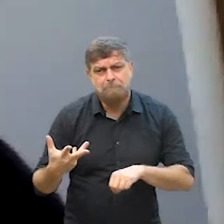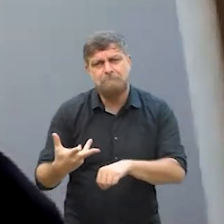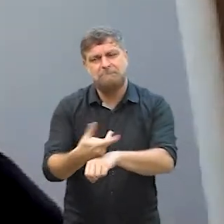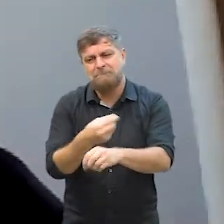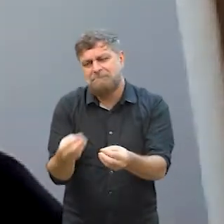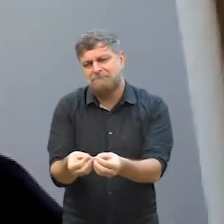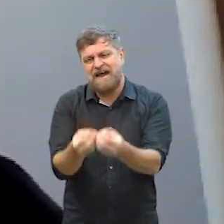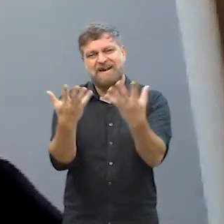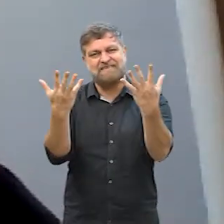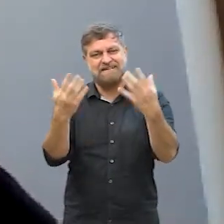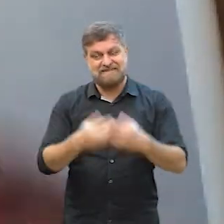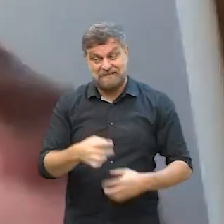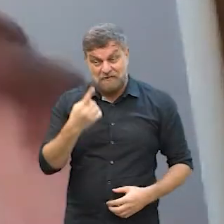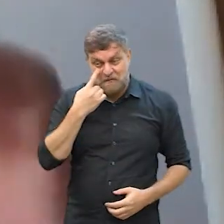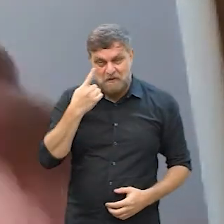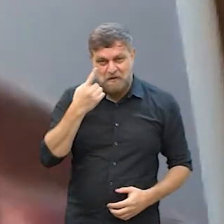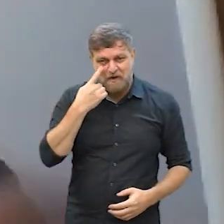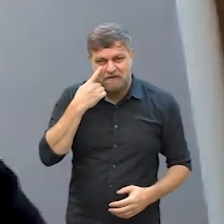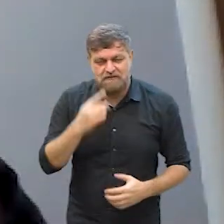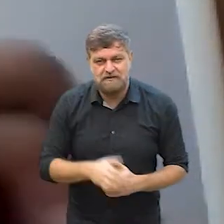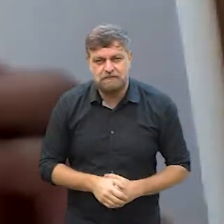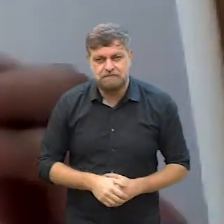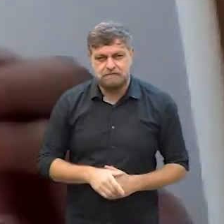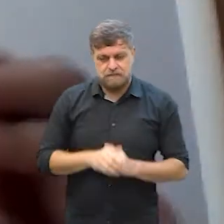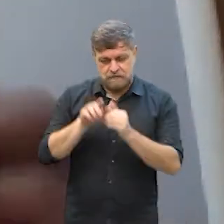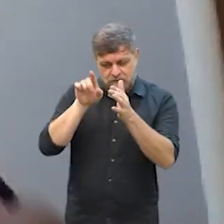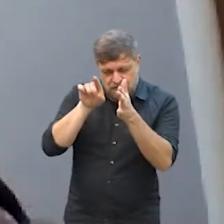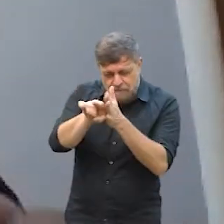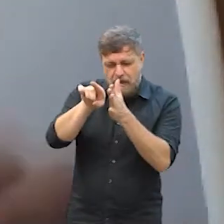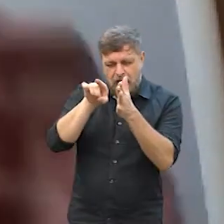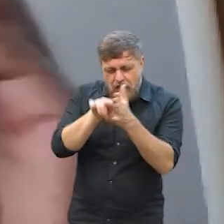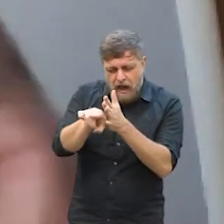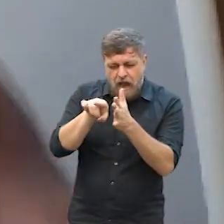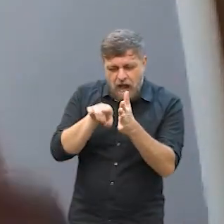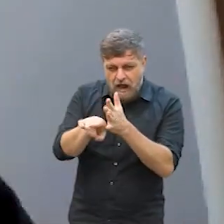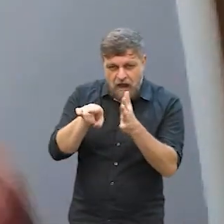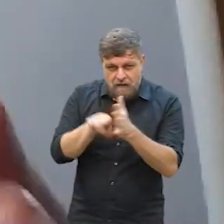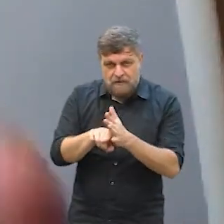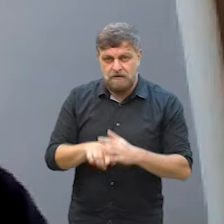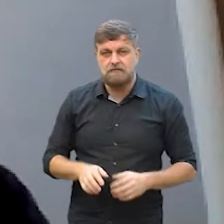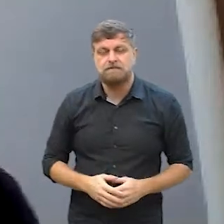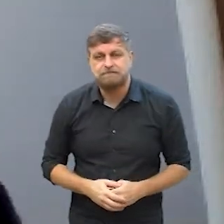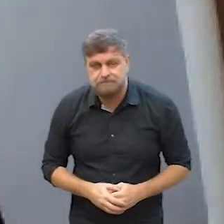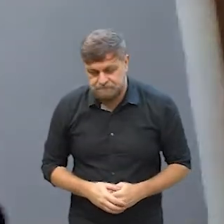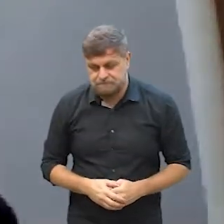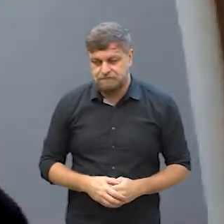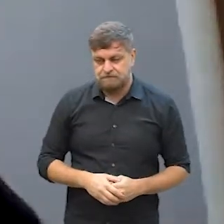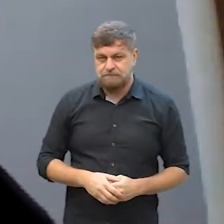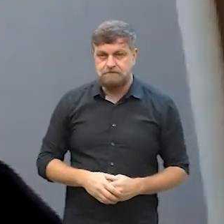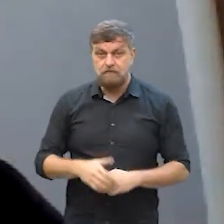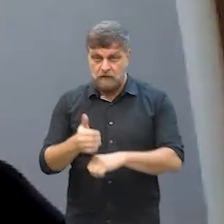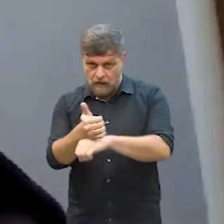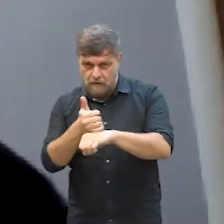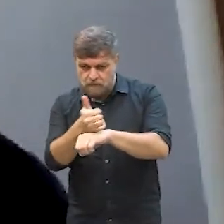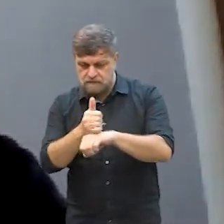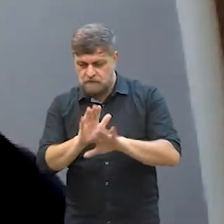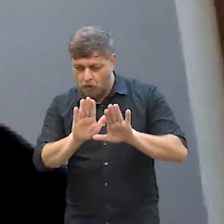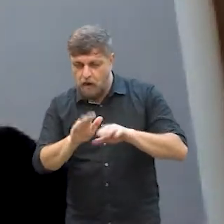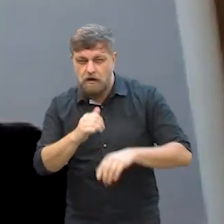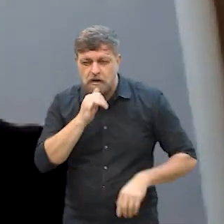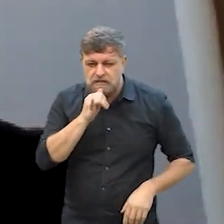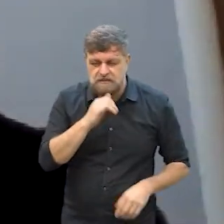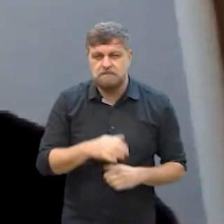isso. E você faz, falando das perguntas, né, das profissões, você faz a pergunta certa relacionada à profissão. Por